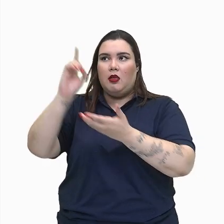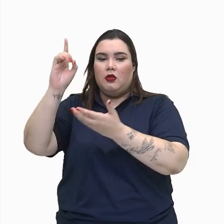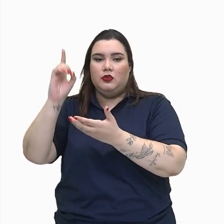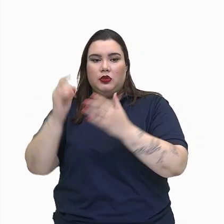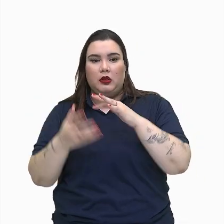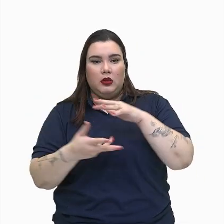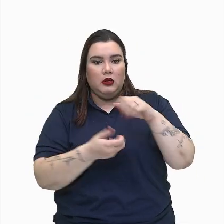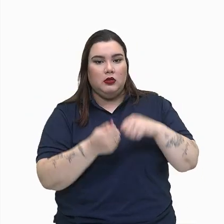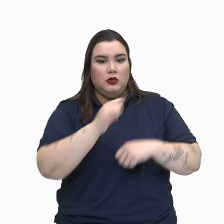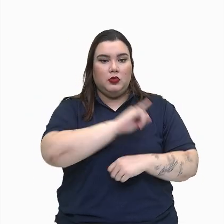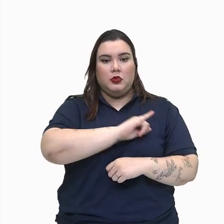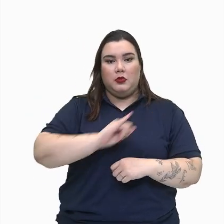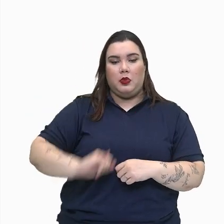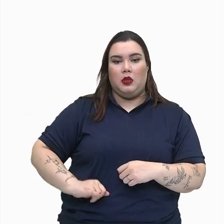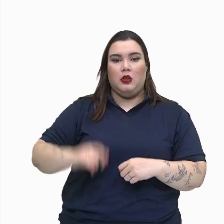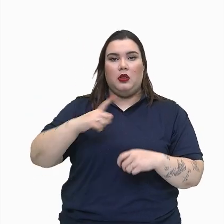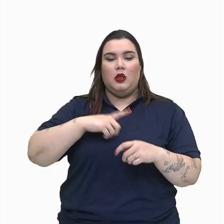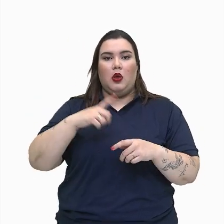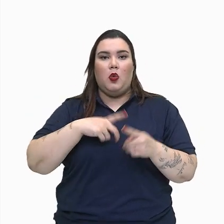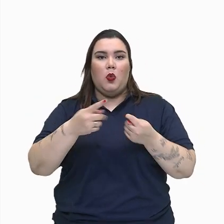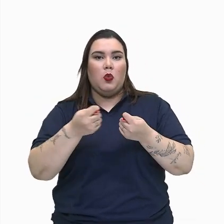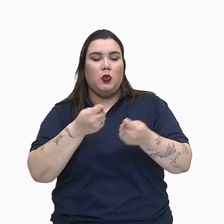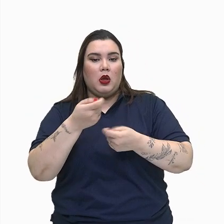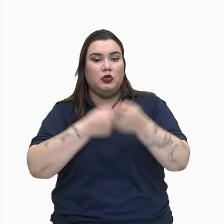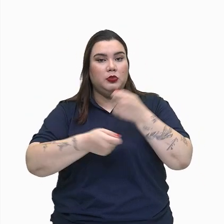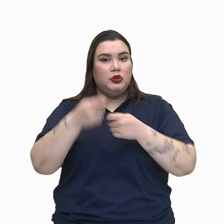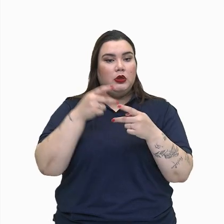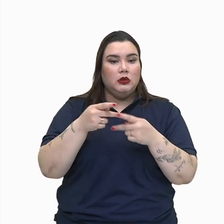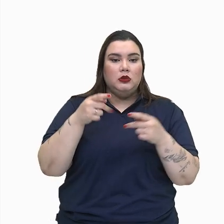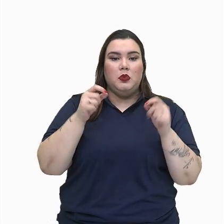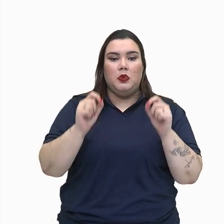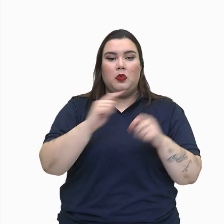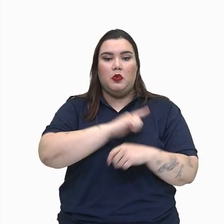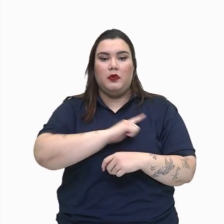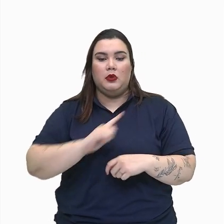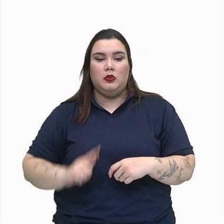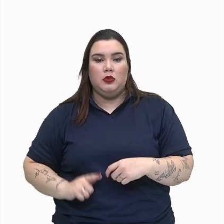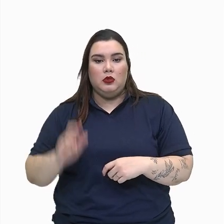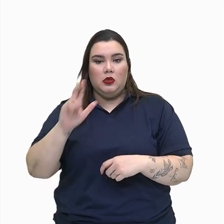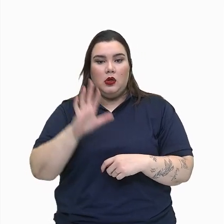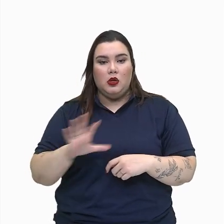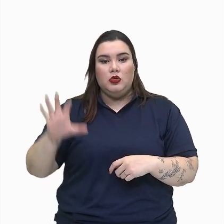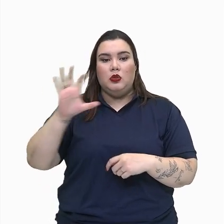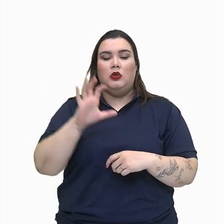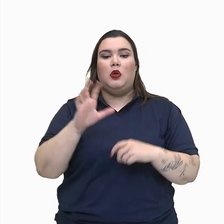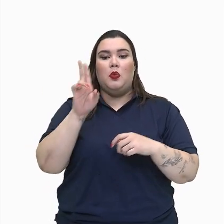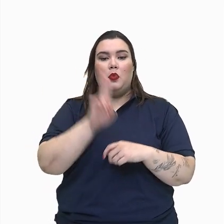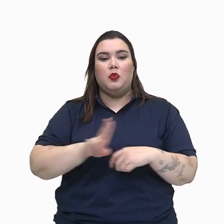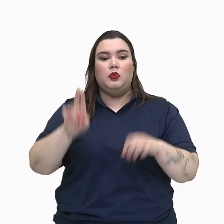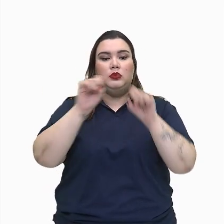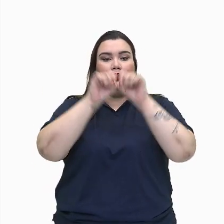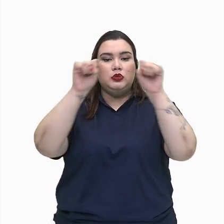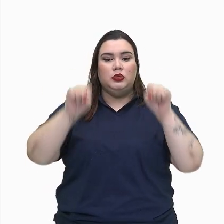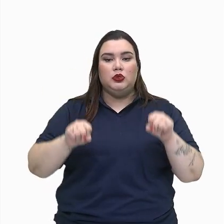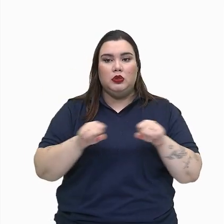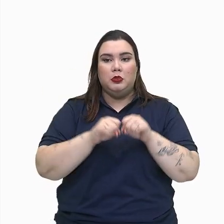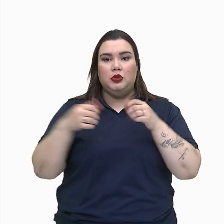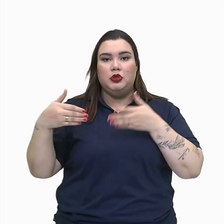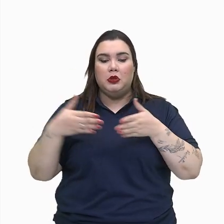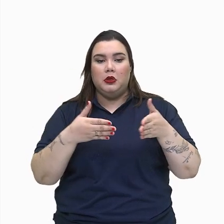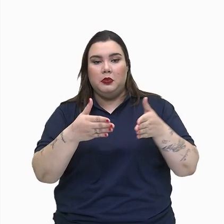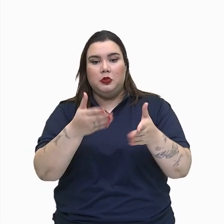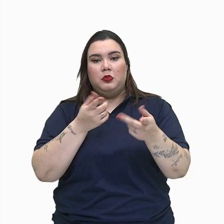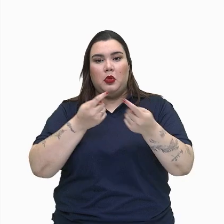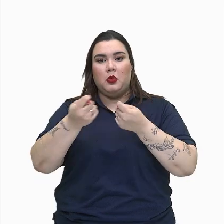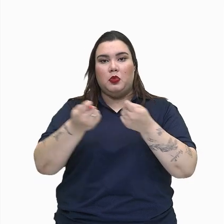era administrado por governadores regionais e utilizava um sistema de estradas para controle territorial. Gente,